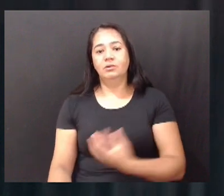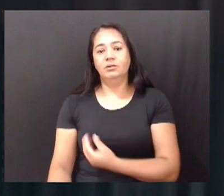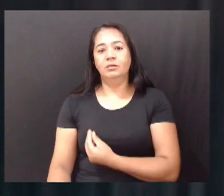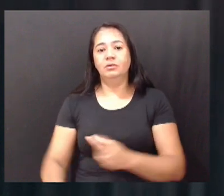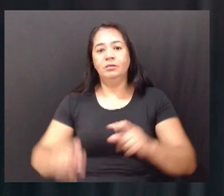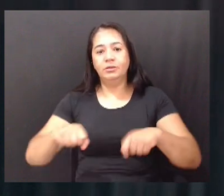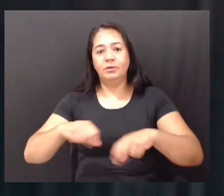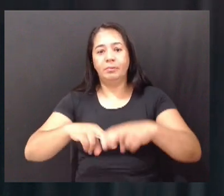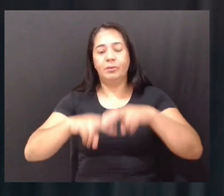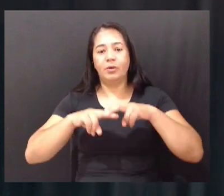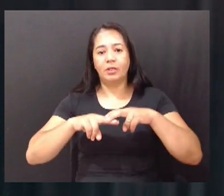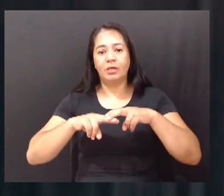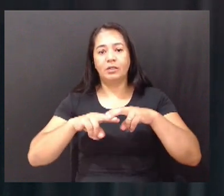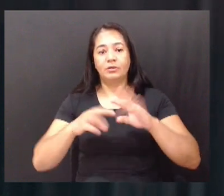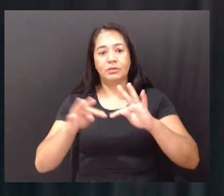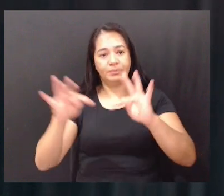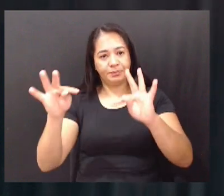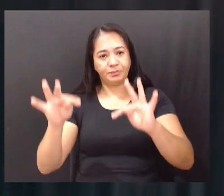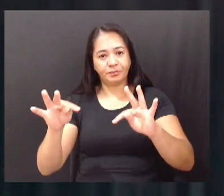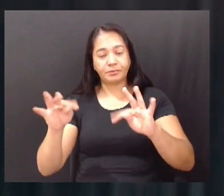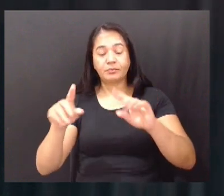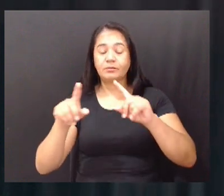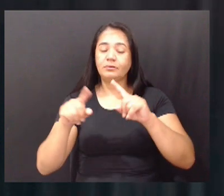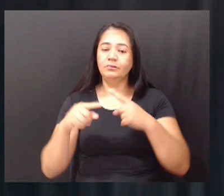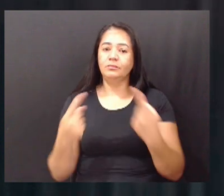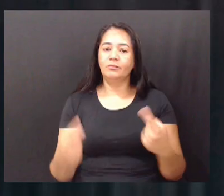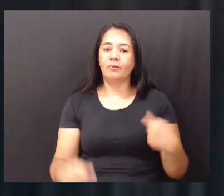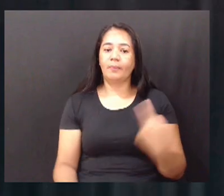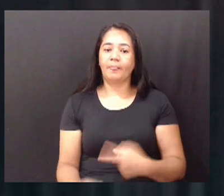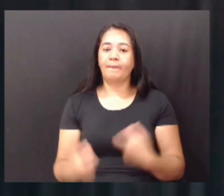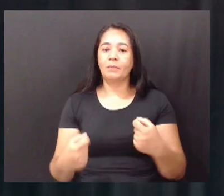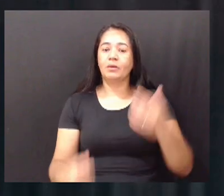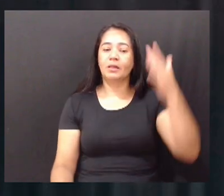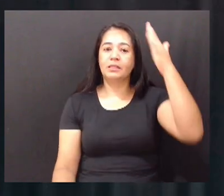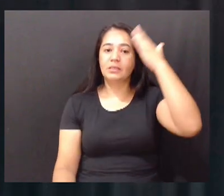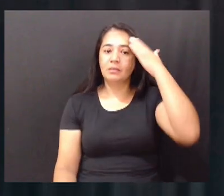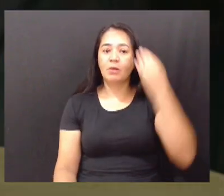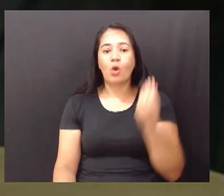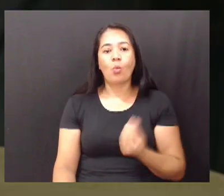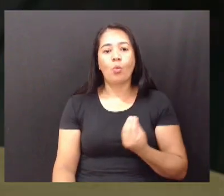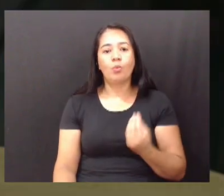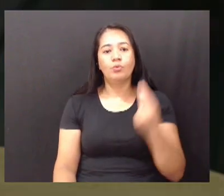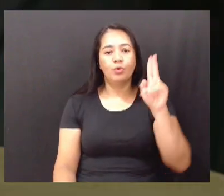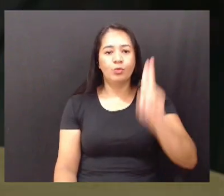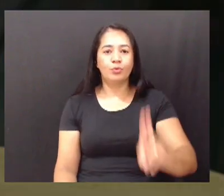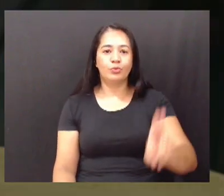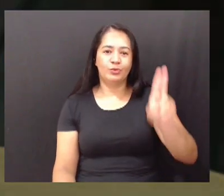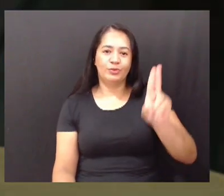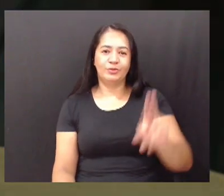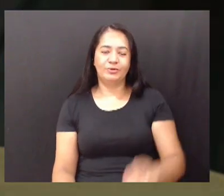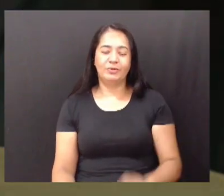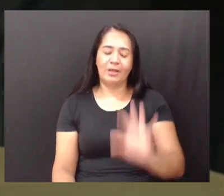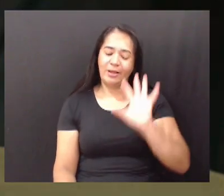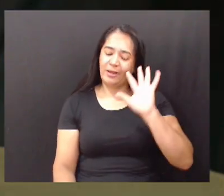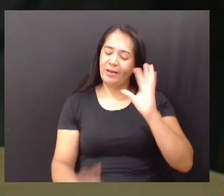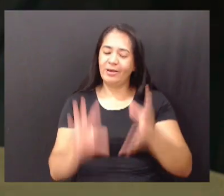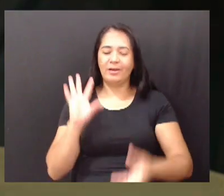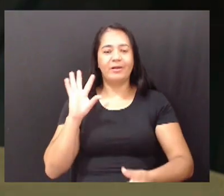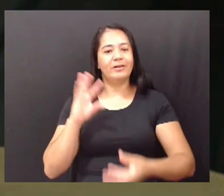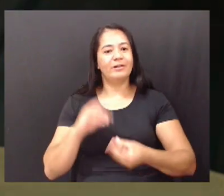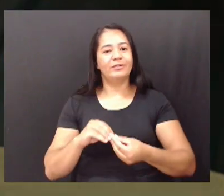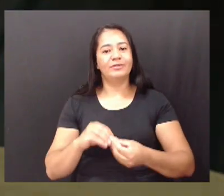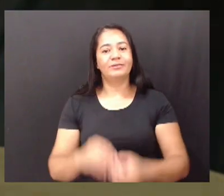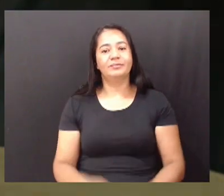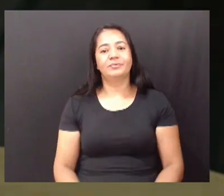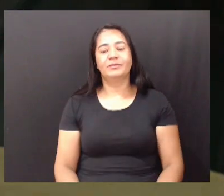avanços. Mas nós temos que saber como usar. Excelente. É isso mesmo, gente. Então, agradecemos